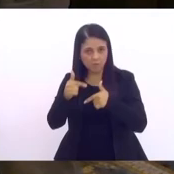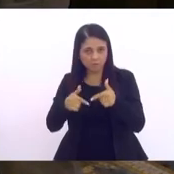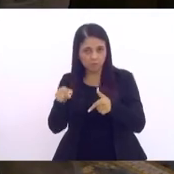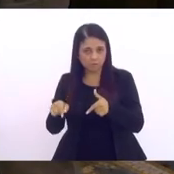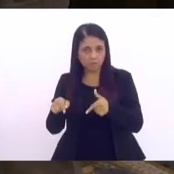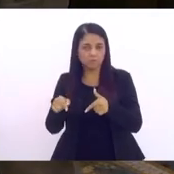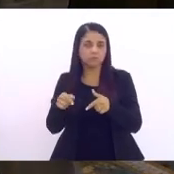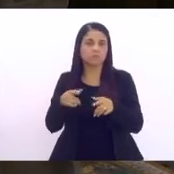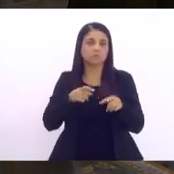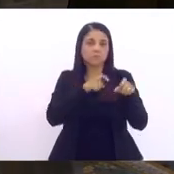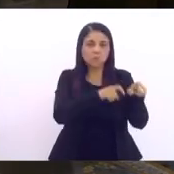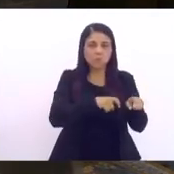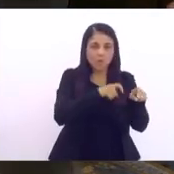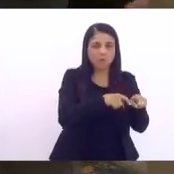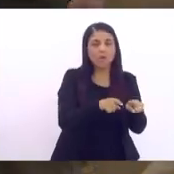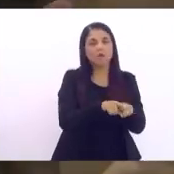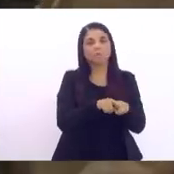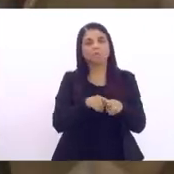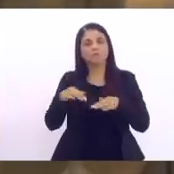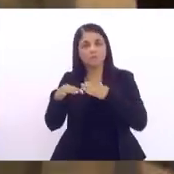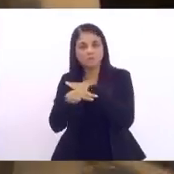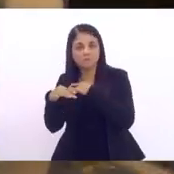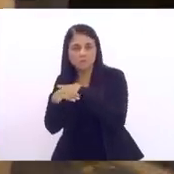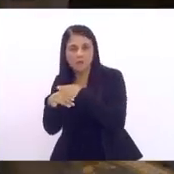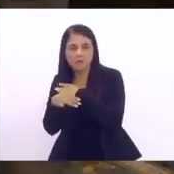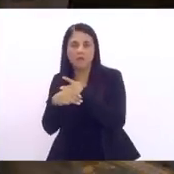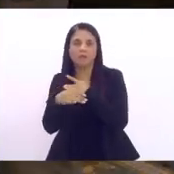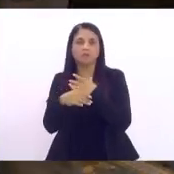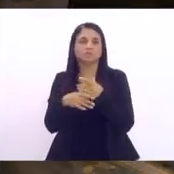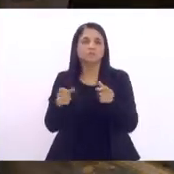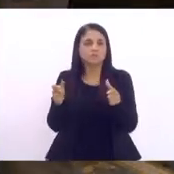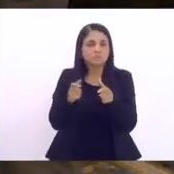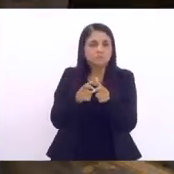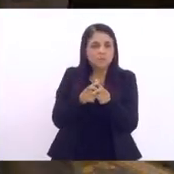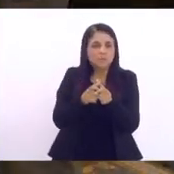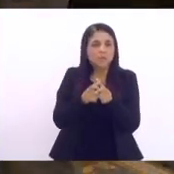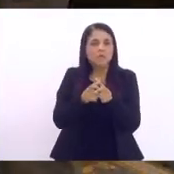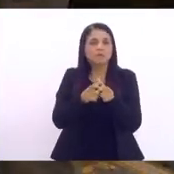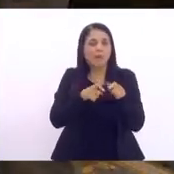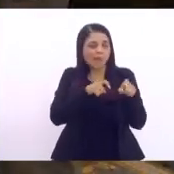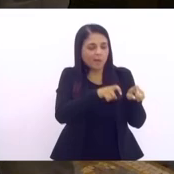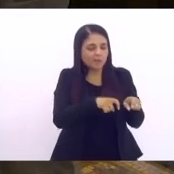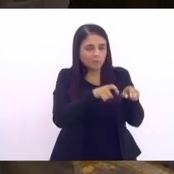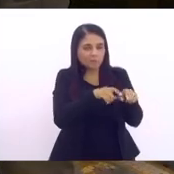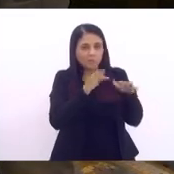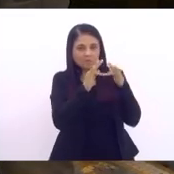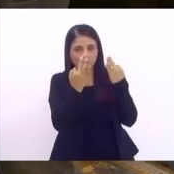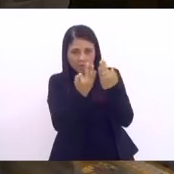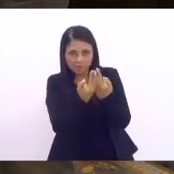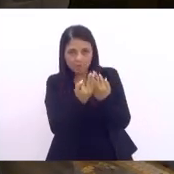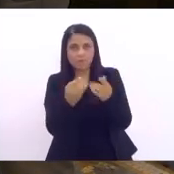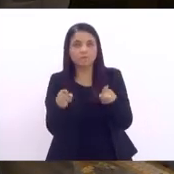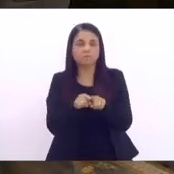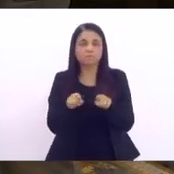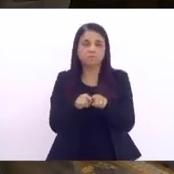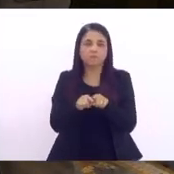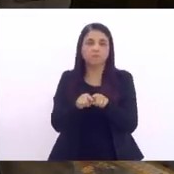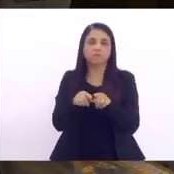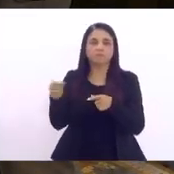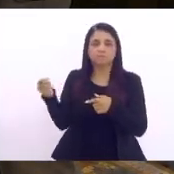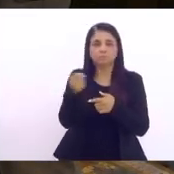pelas cidades, estão na pequena produção da agricultura familiar, estão também no empreendedorismo, nas